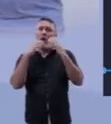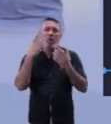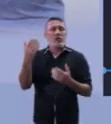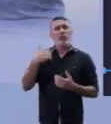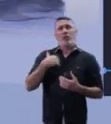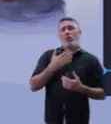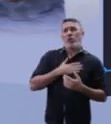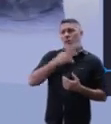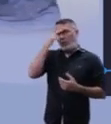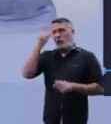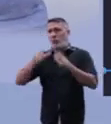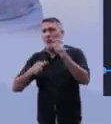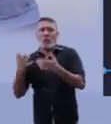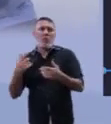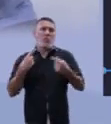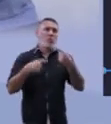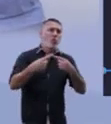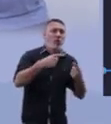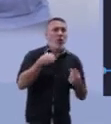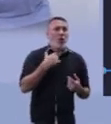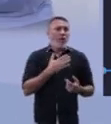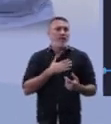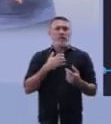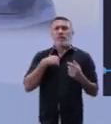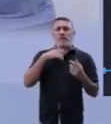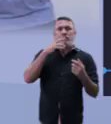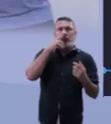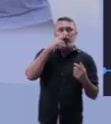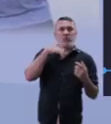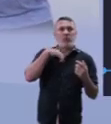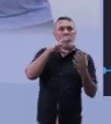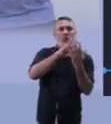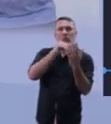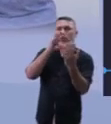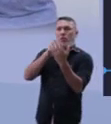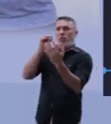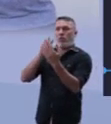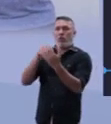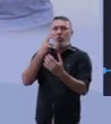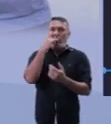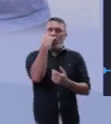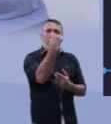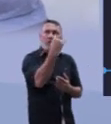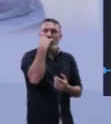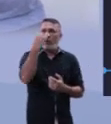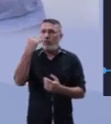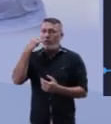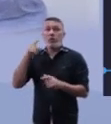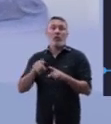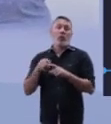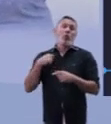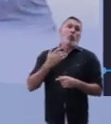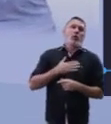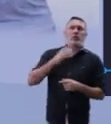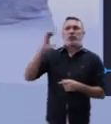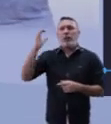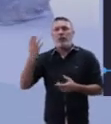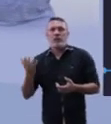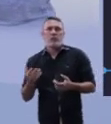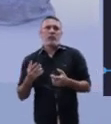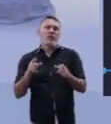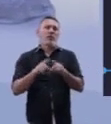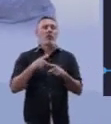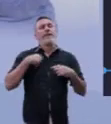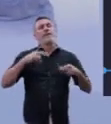daquele cantor, daquela pessoa ou daquele político. Eu sou manipulado. Ah, eu sou manipulado, professor, pelas ciências.